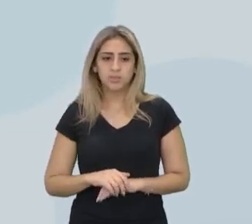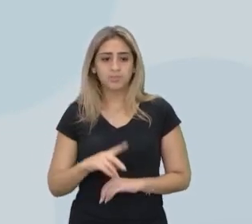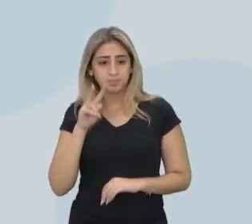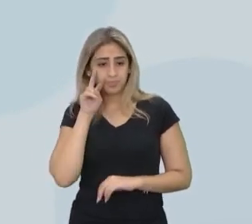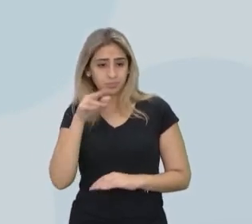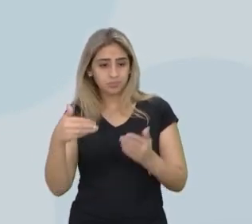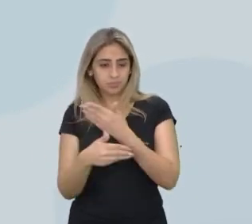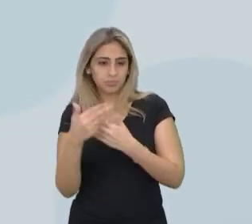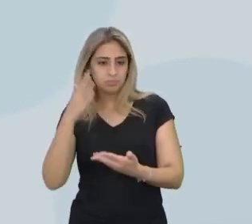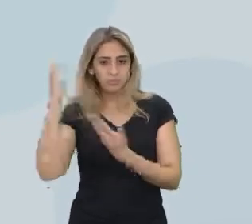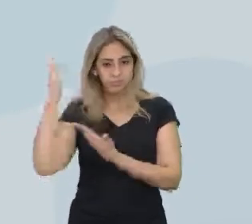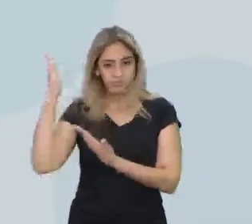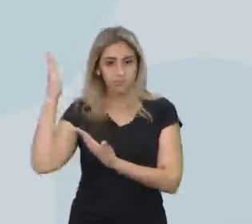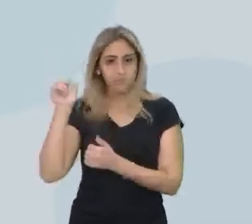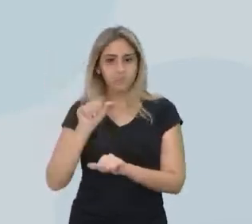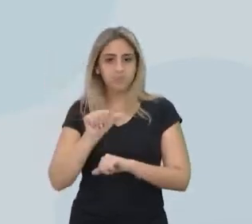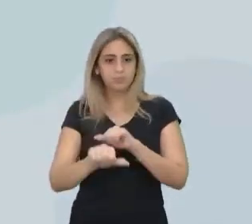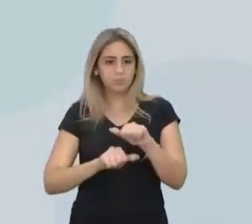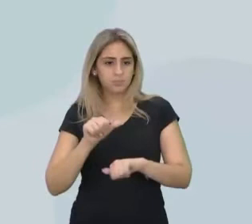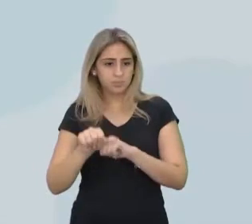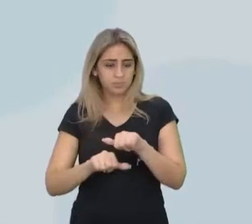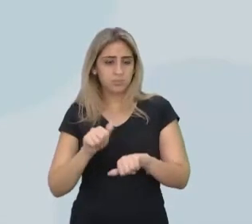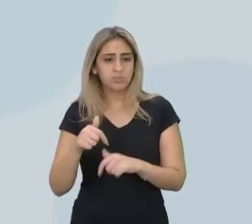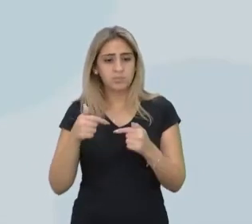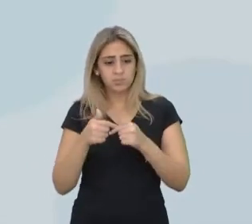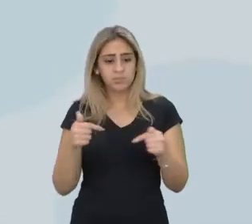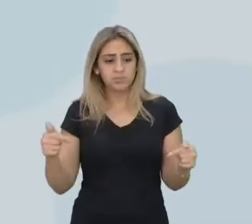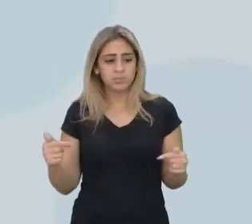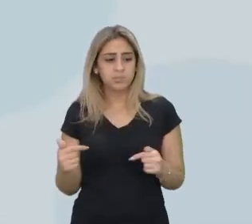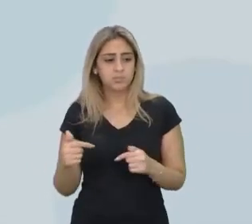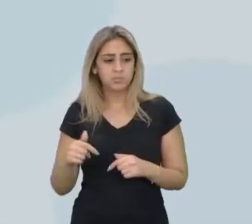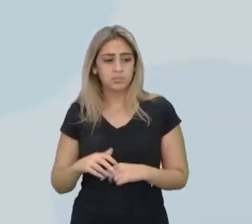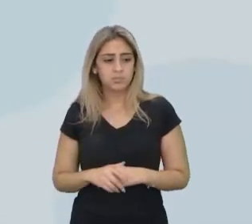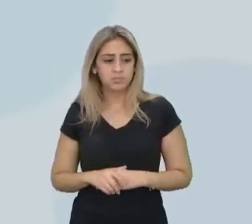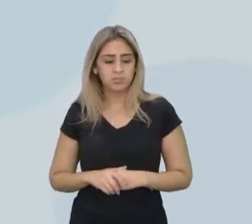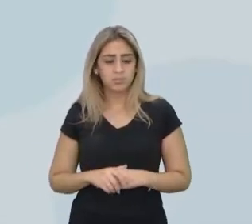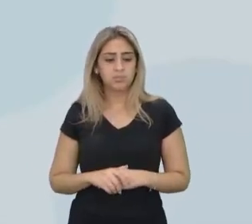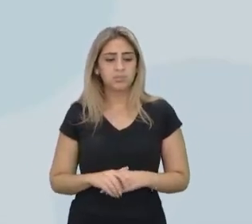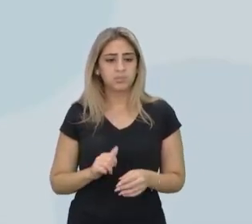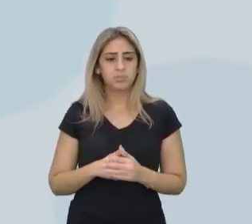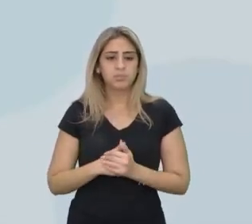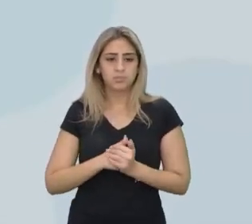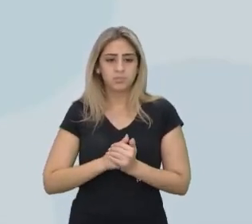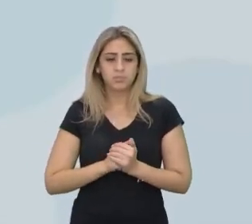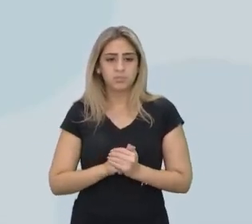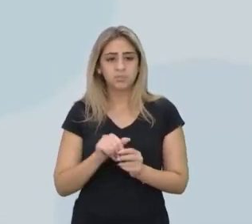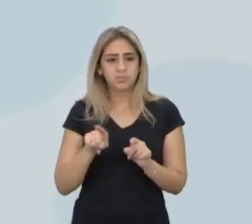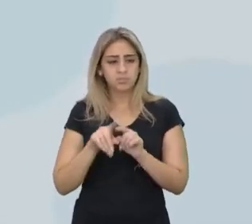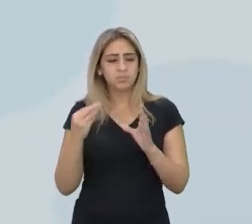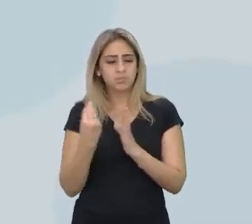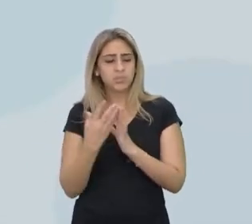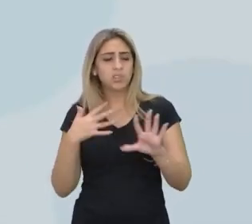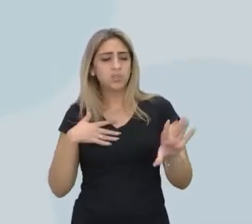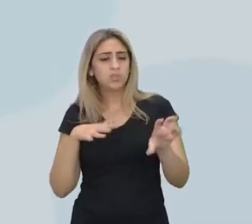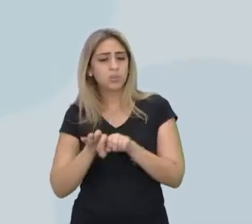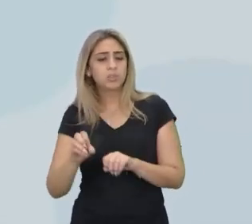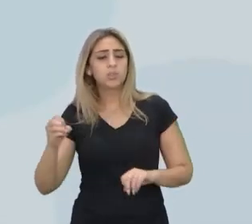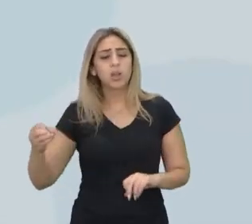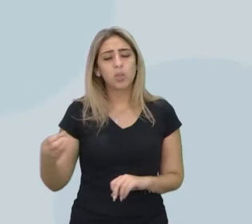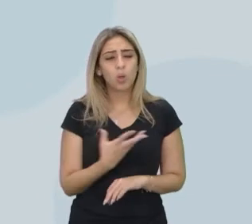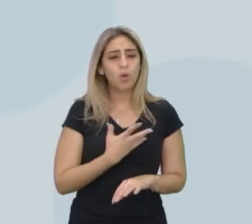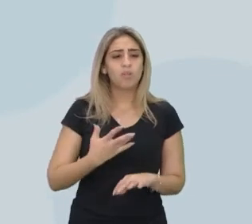para vocês. Então, ó, transformações químicas, as reações químicas, são aquelas que resultam na formação de uma